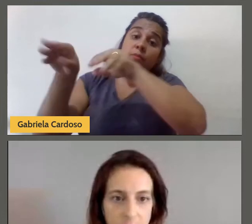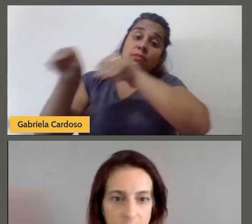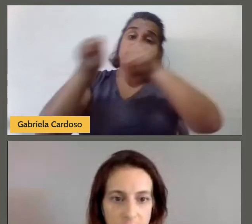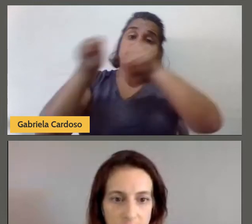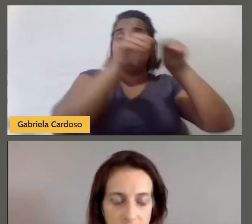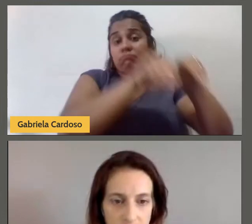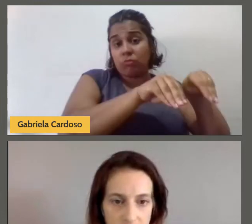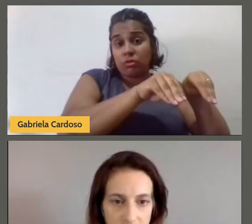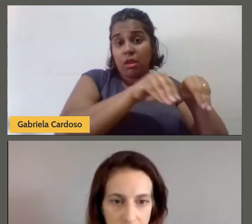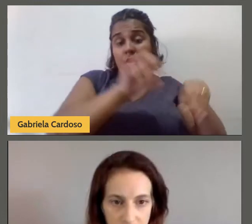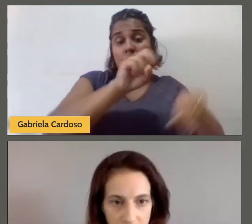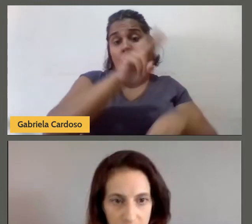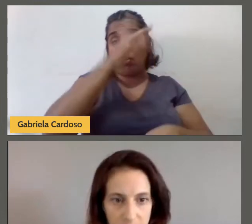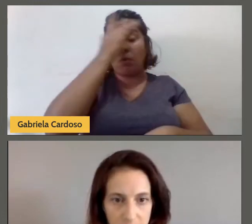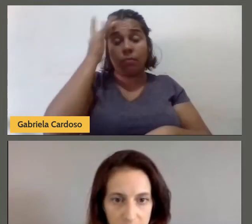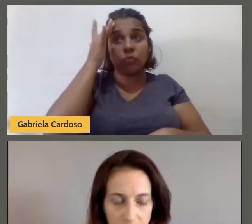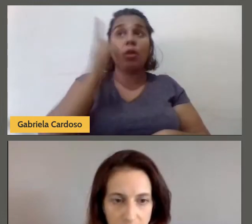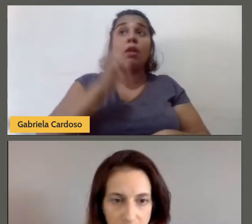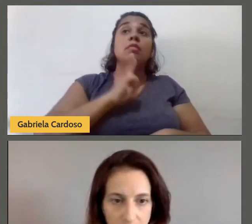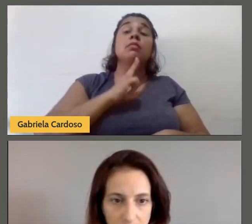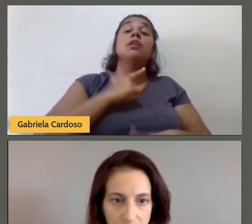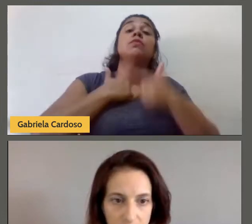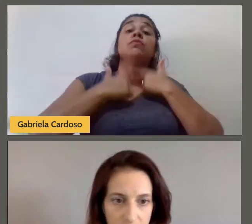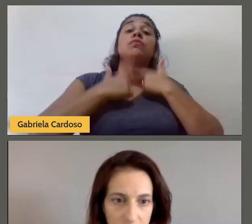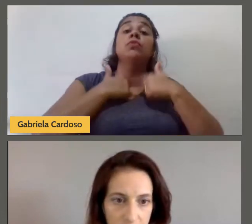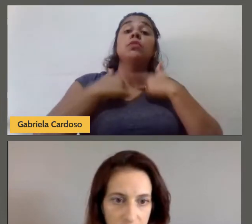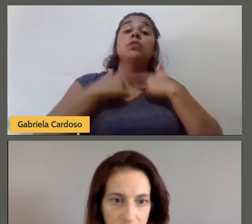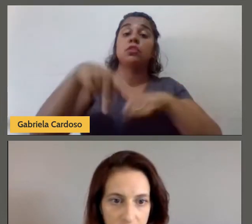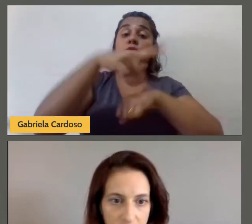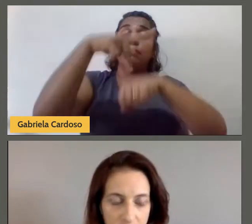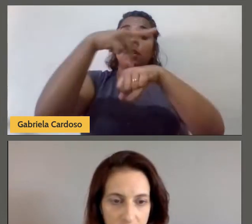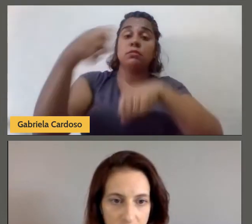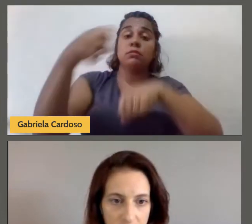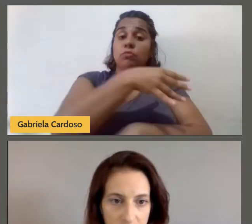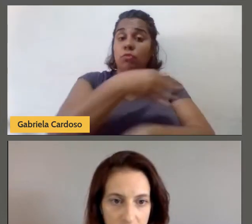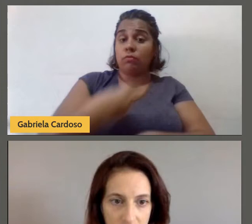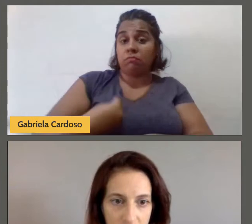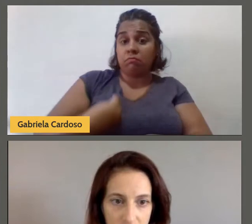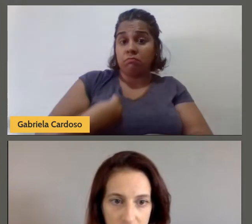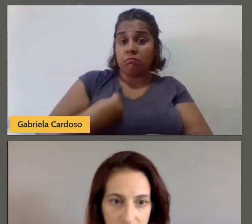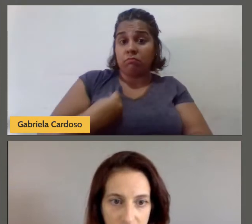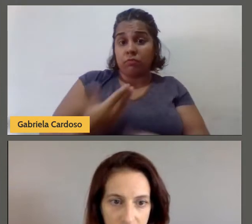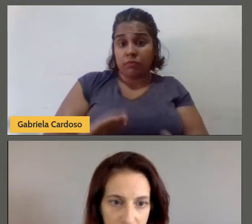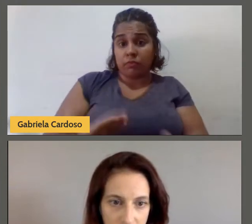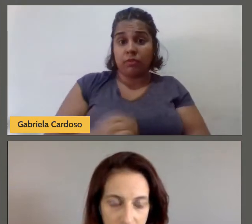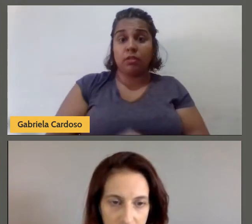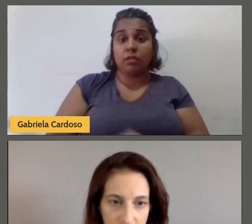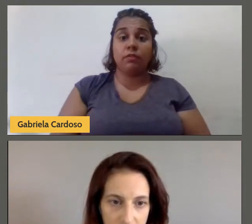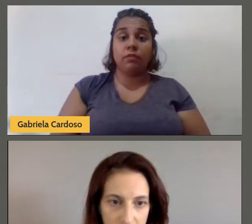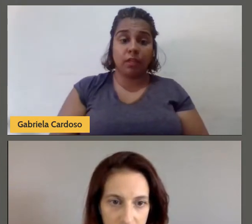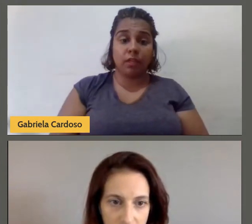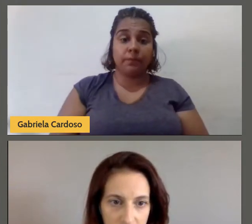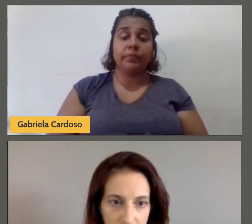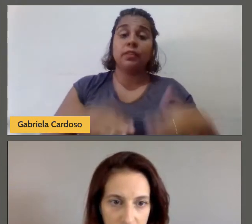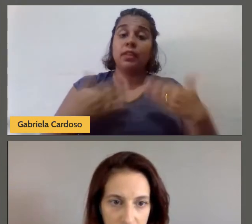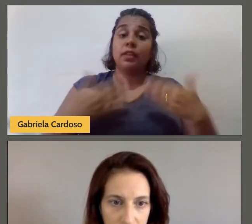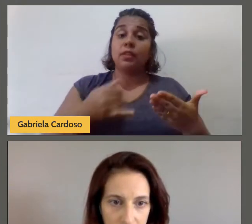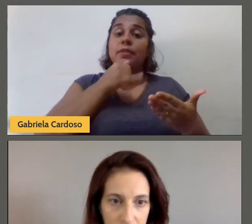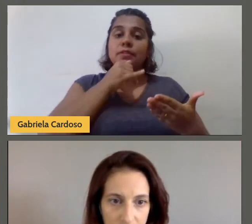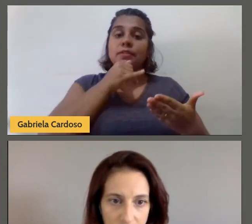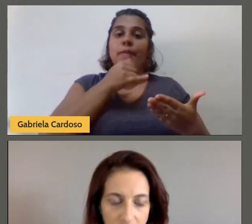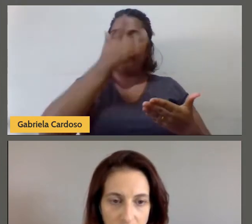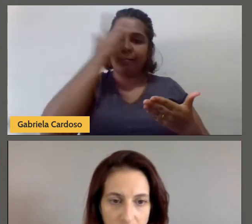de viver numa nova realidade. Mas, de fato, sempre que você se muda e você vai se estabelecer num novo lugar, tem toda uma questão de adaptação,